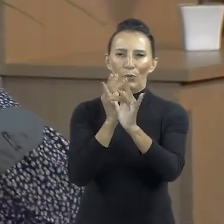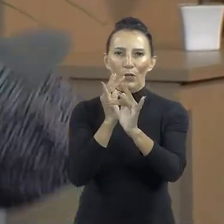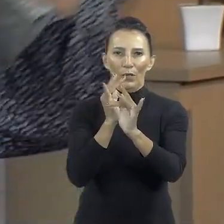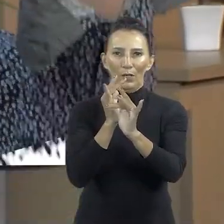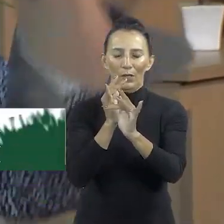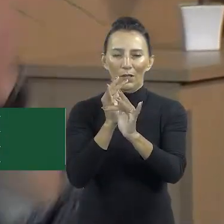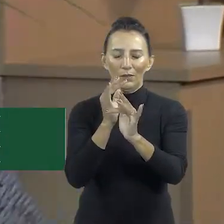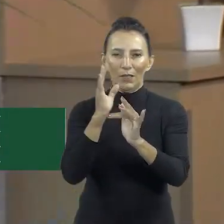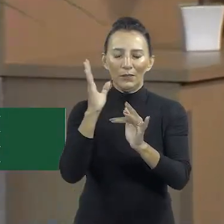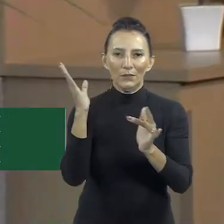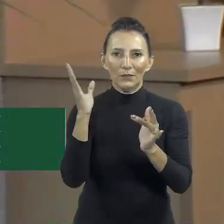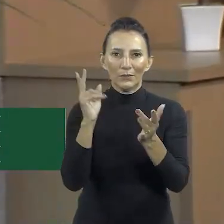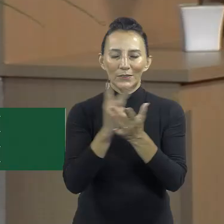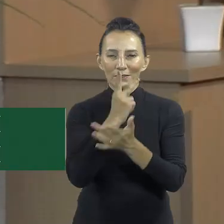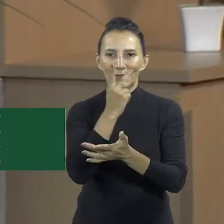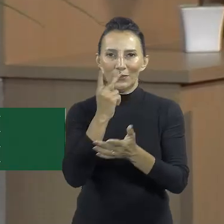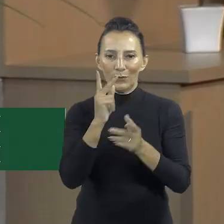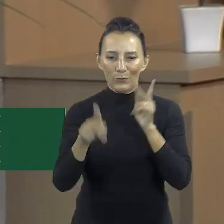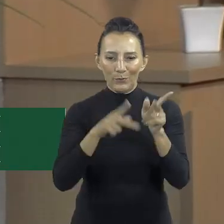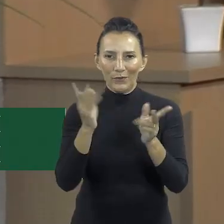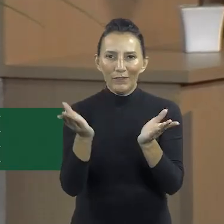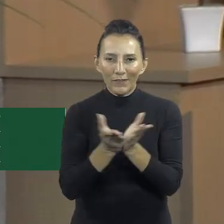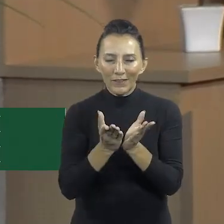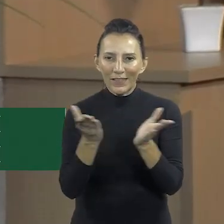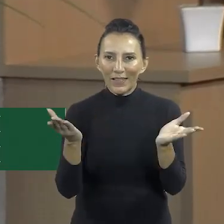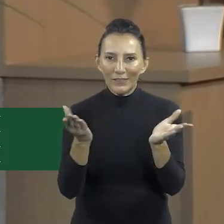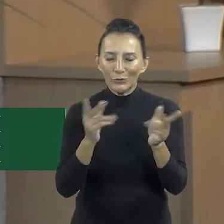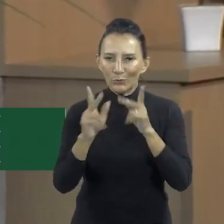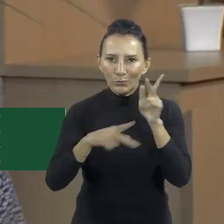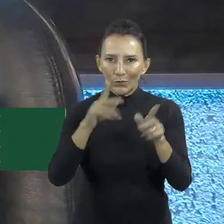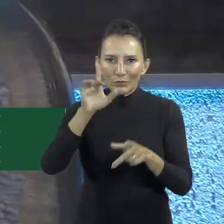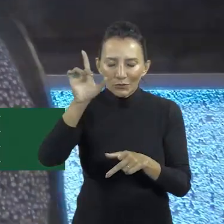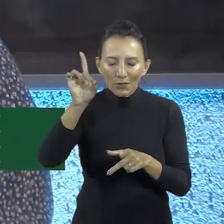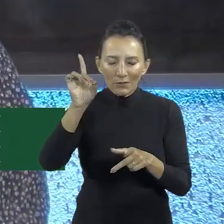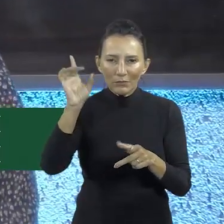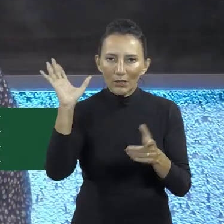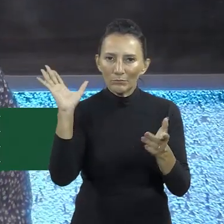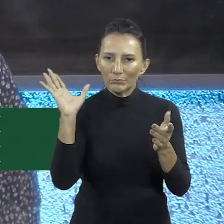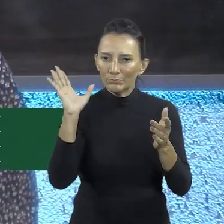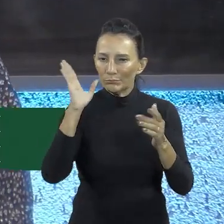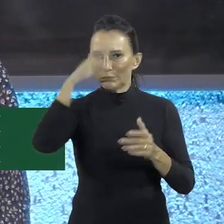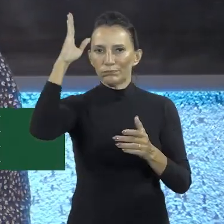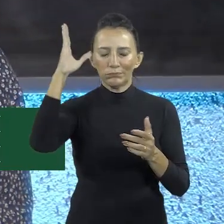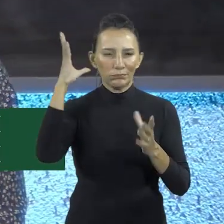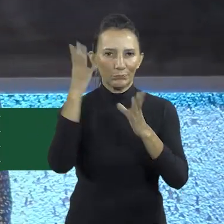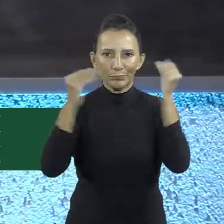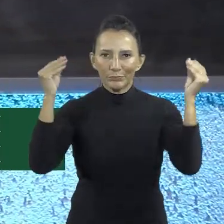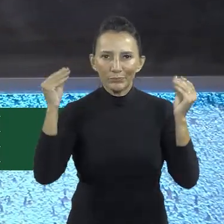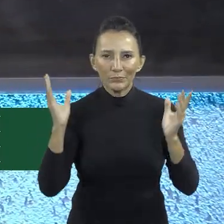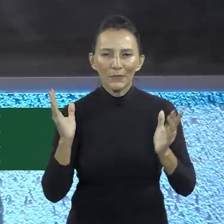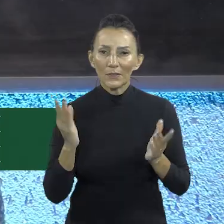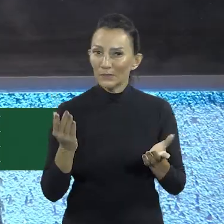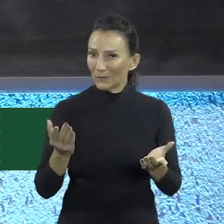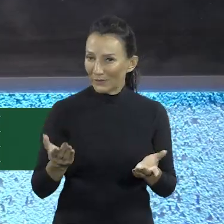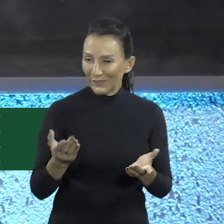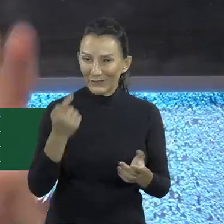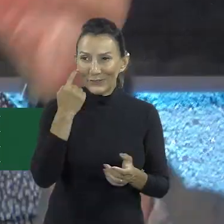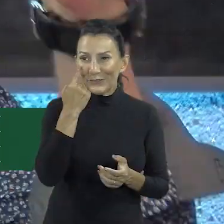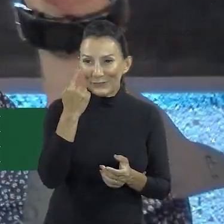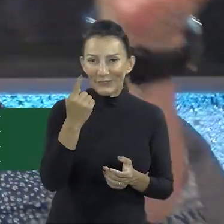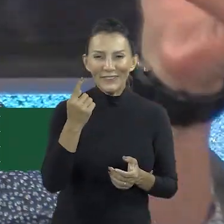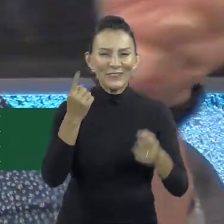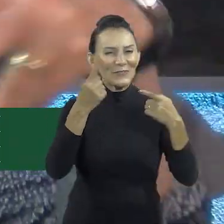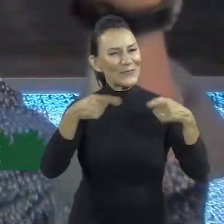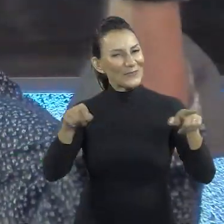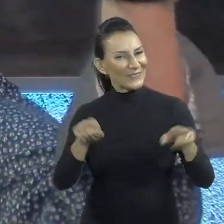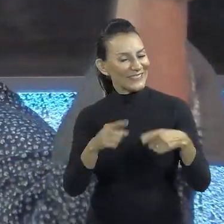igreja vai desaparecer. Negócio tremendo. Então, até ouvi uma canção agora, onde